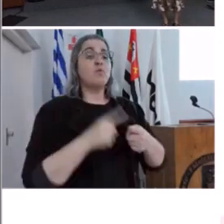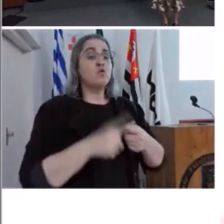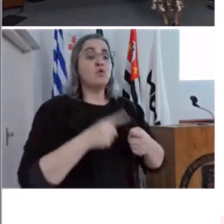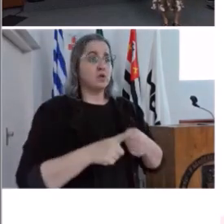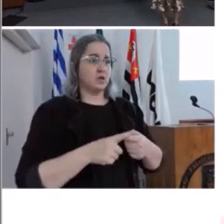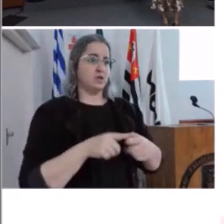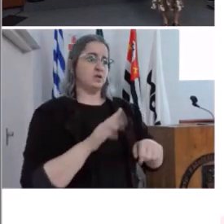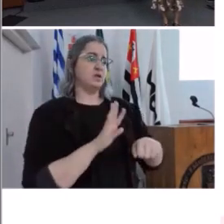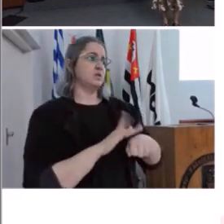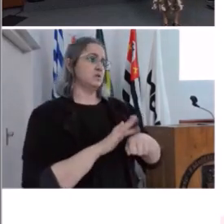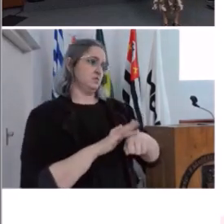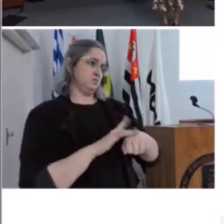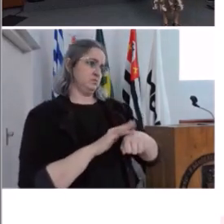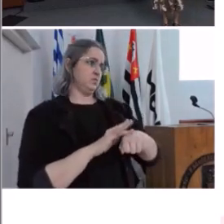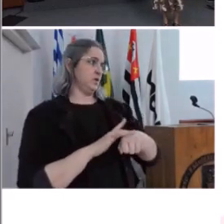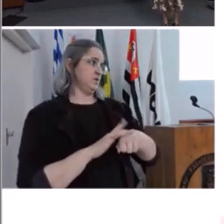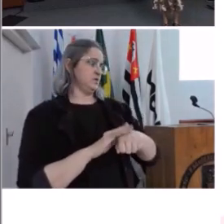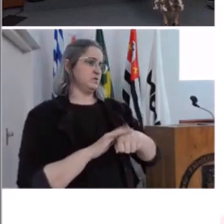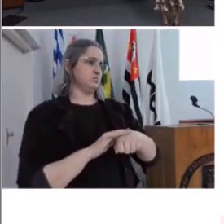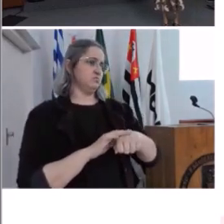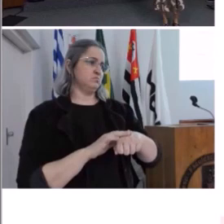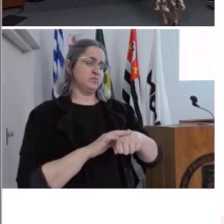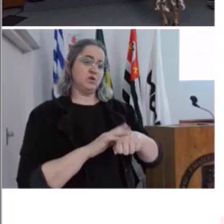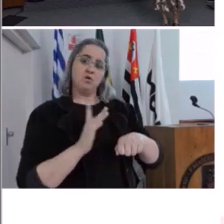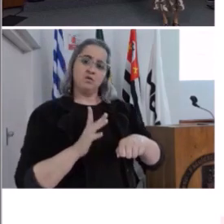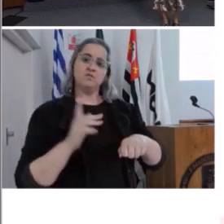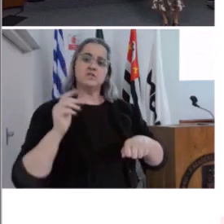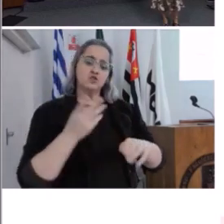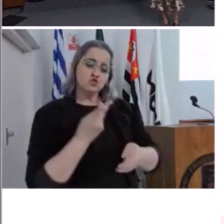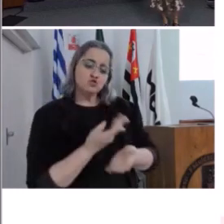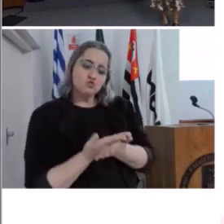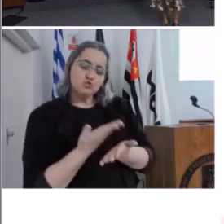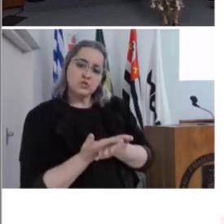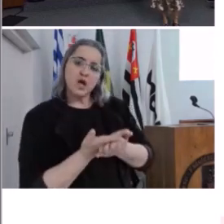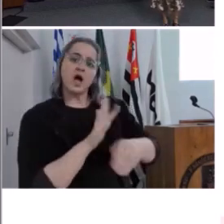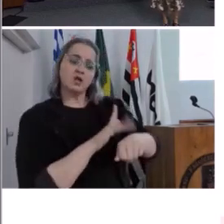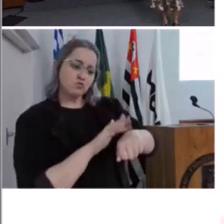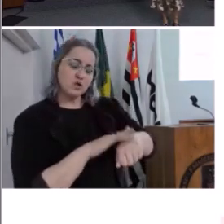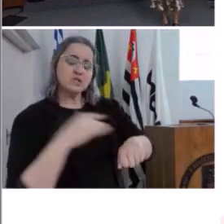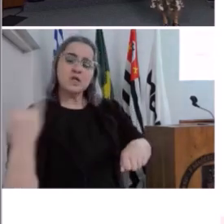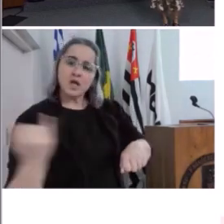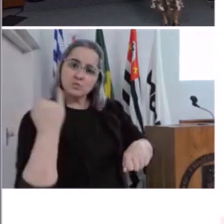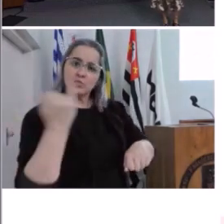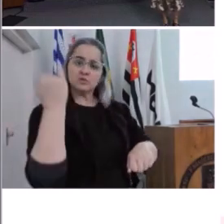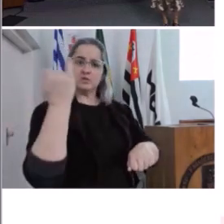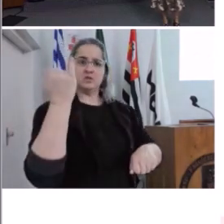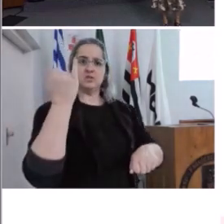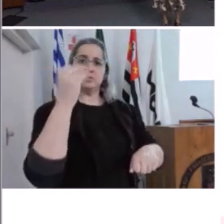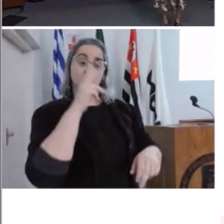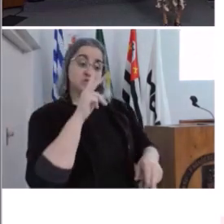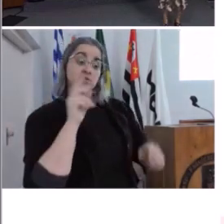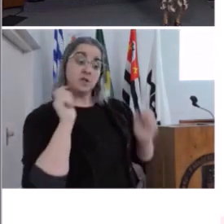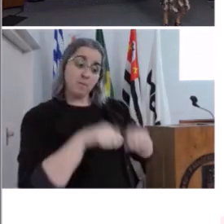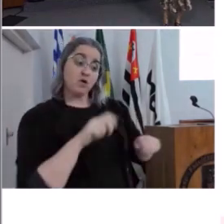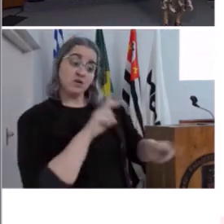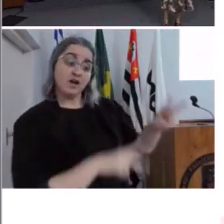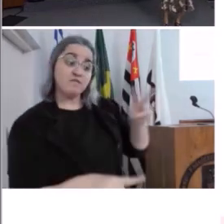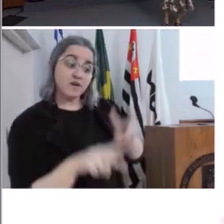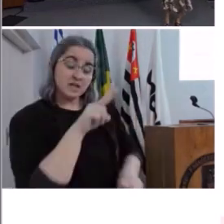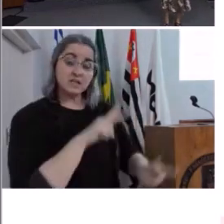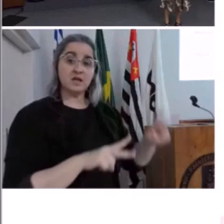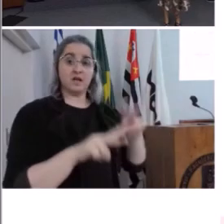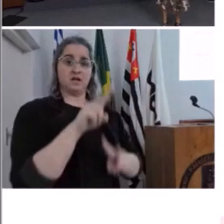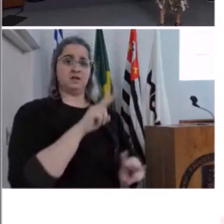Então, a patologia é fundamental na identificação, porque você vai poder avaliar, né, com mais precisão com o diagnóstico.